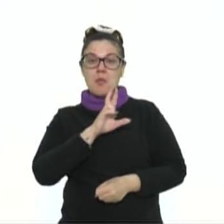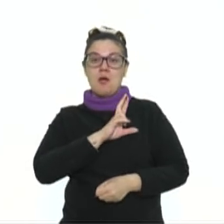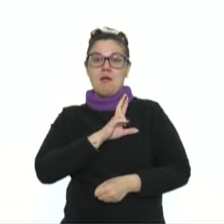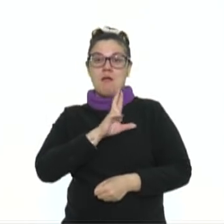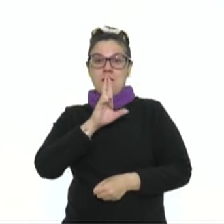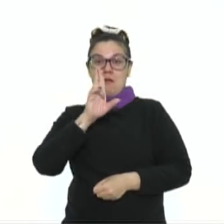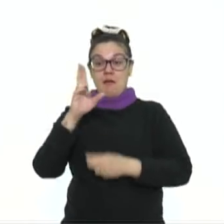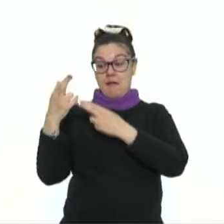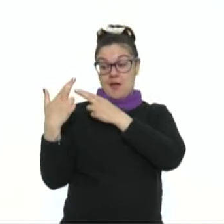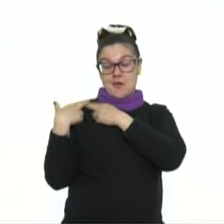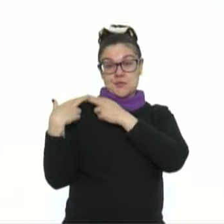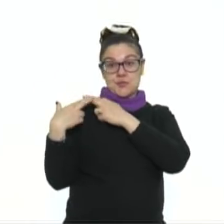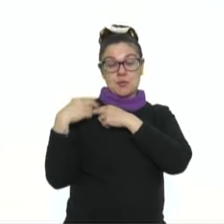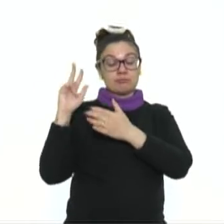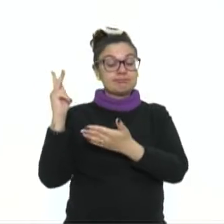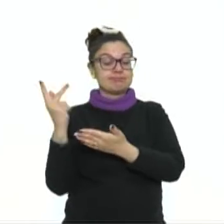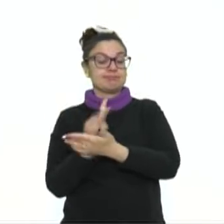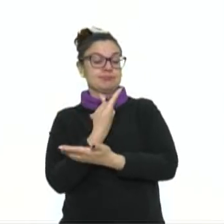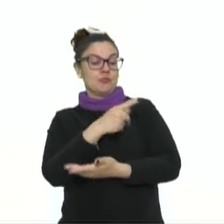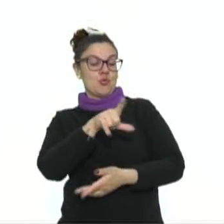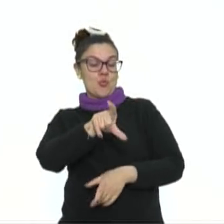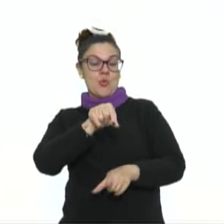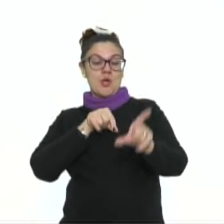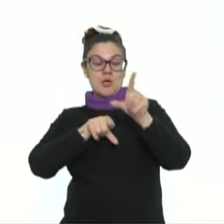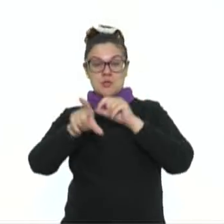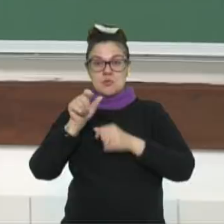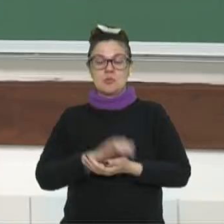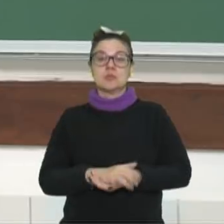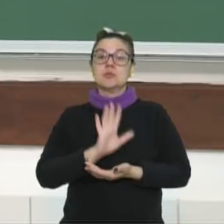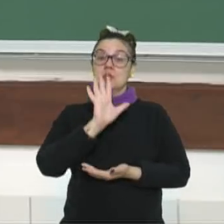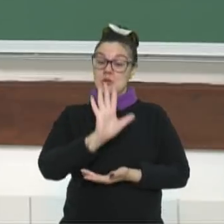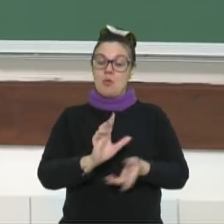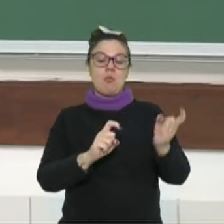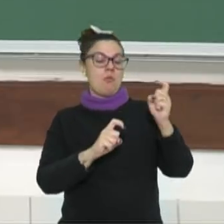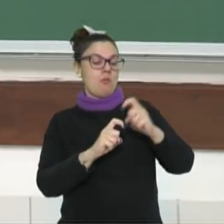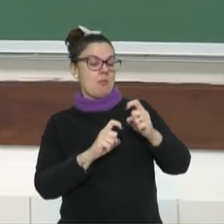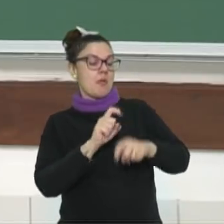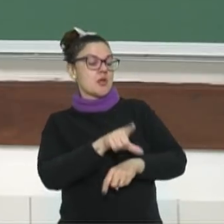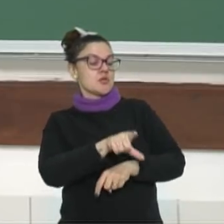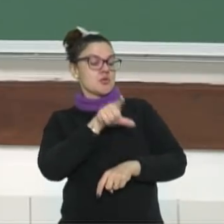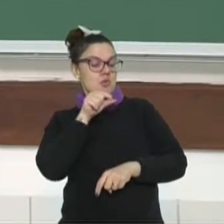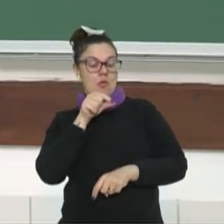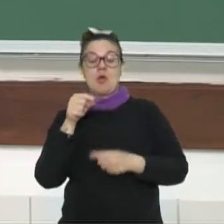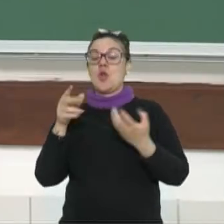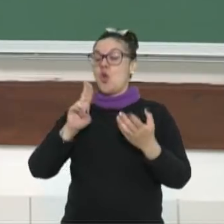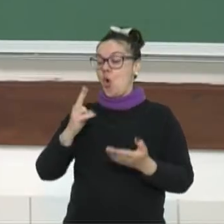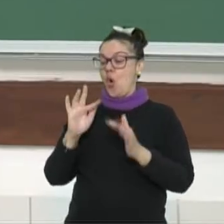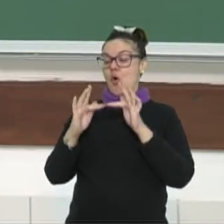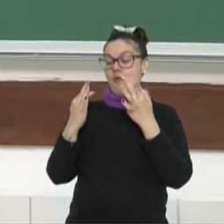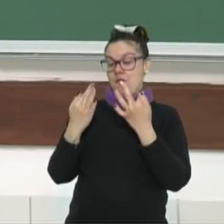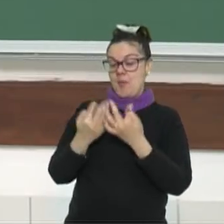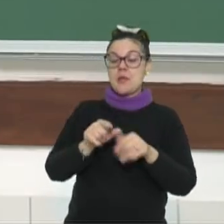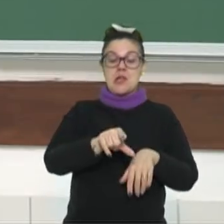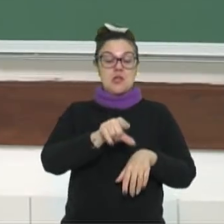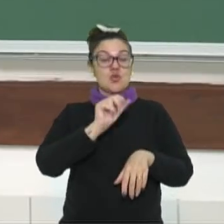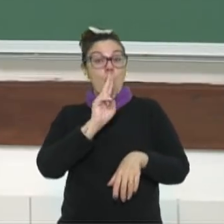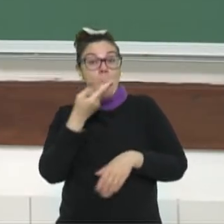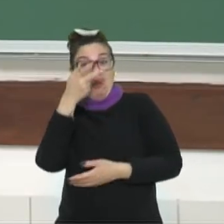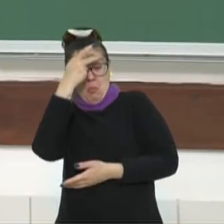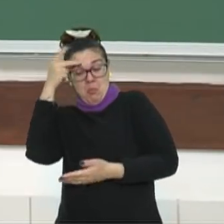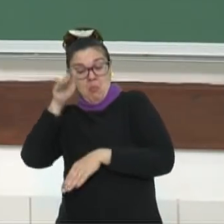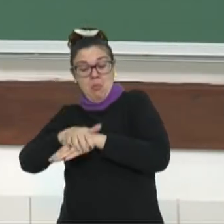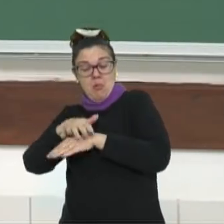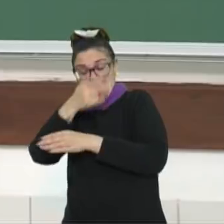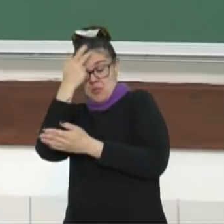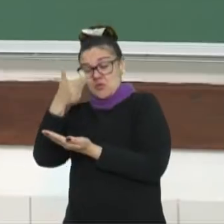pelas consequências das decisões. Ou seja, se o médico toma uma decisão, se a família toma uma decisão, se o próprio paciente toma